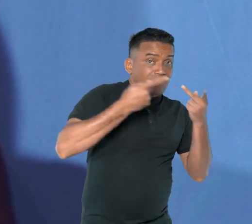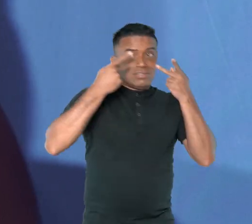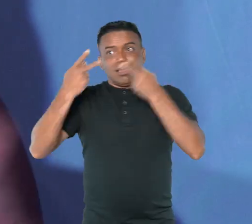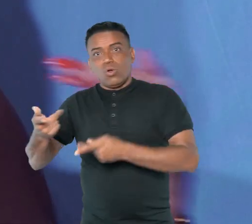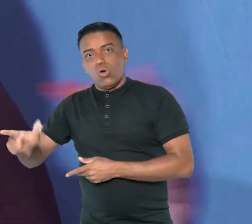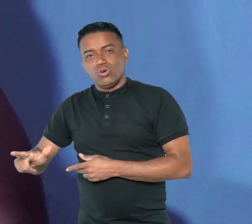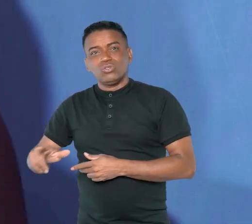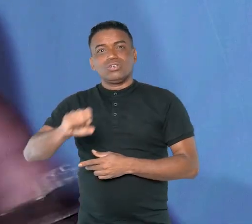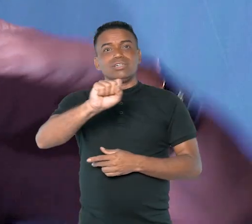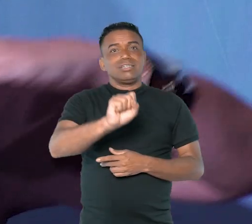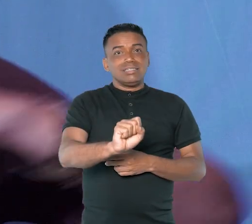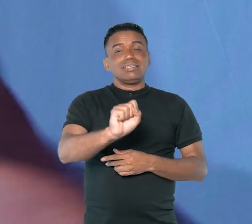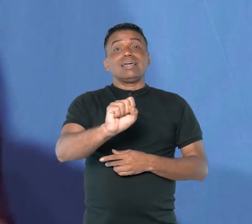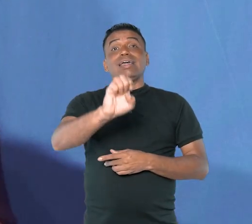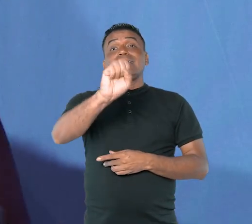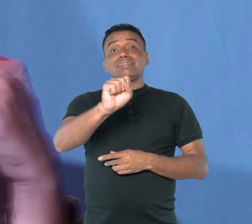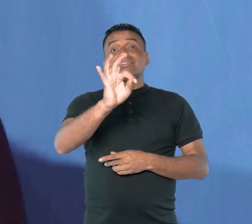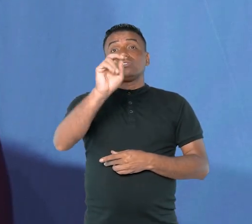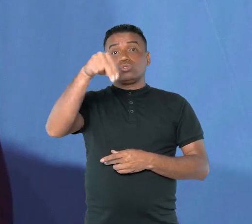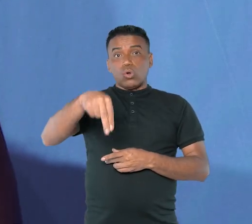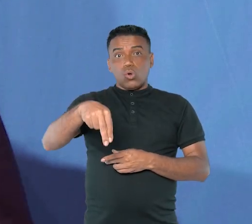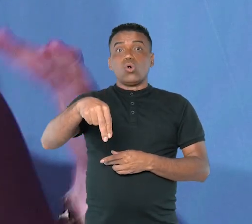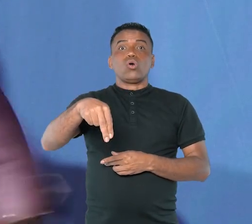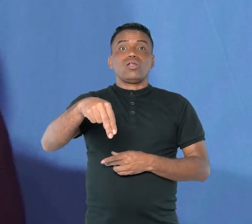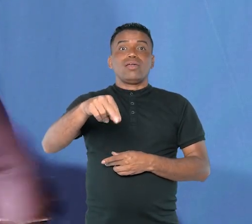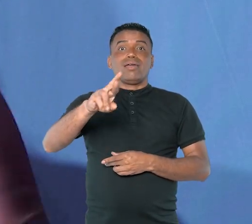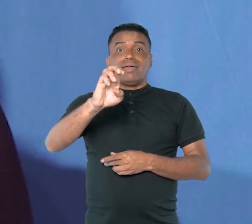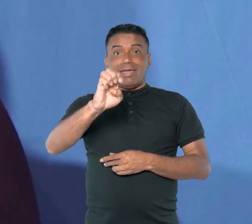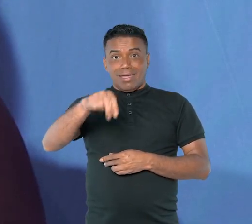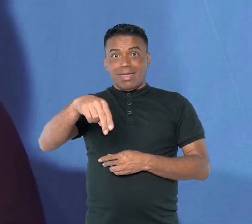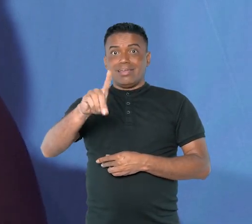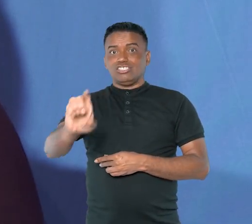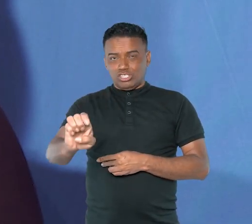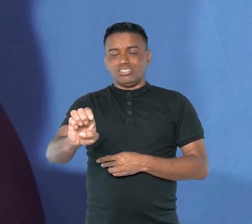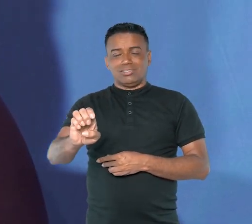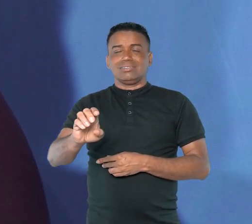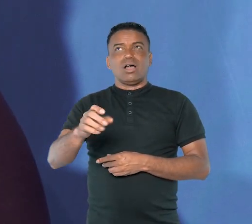exemplo. Aí eu tento fazer uma conexão, uma travessia mesmo entre esses tempos, né?